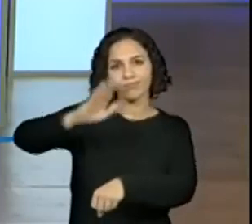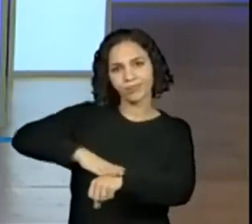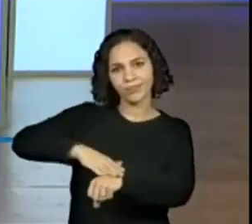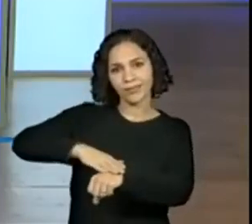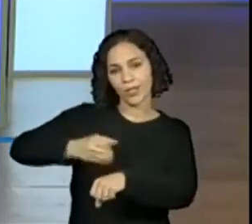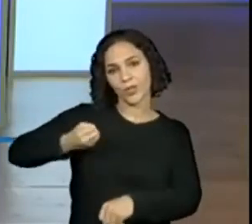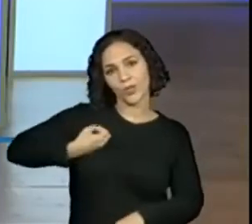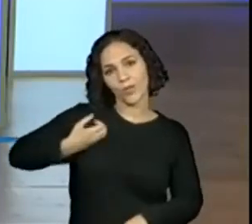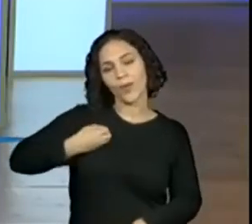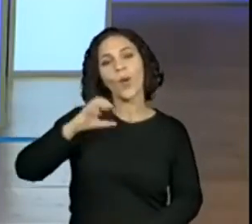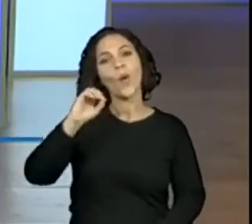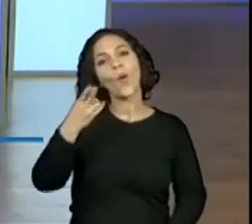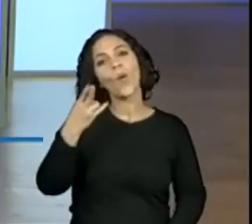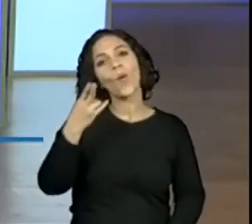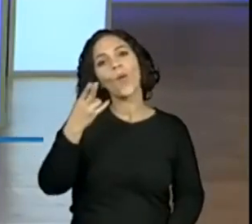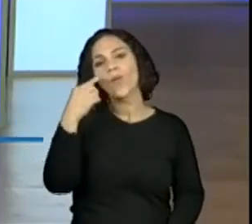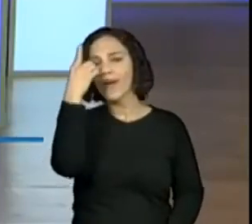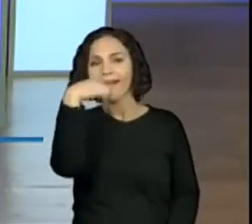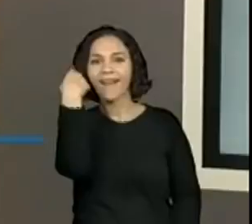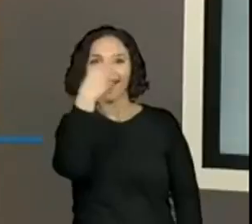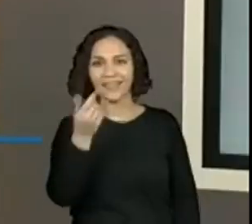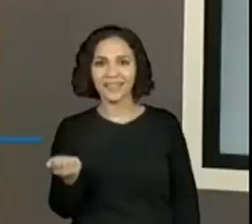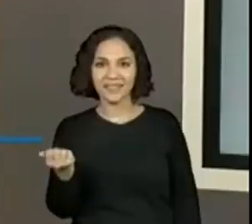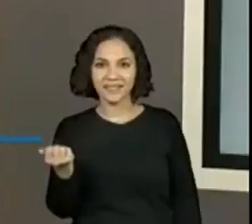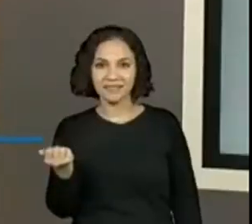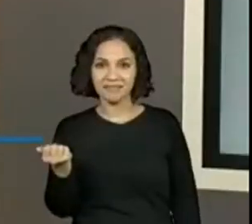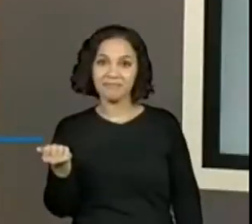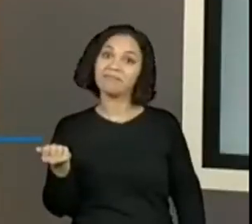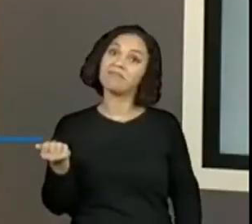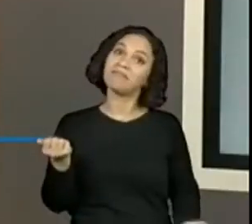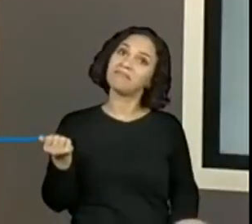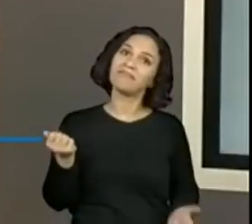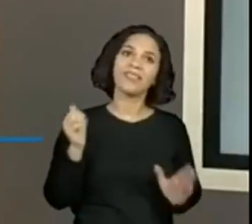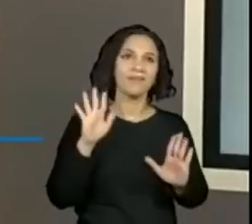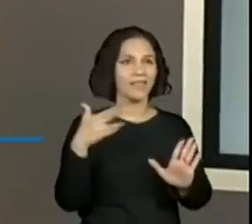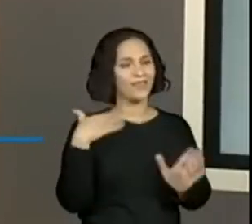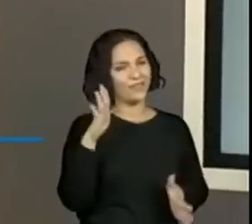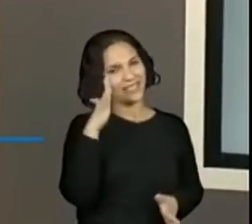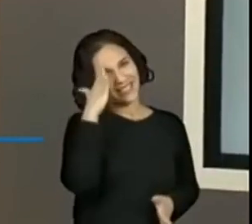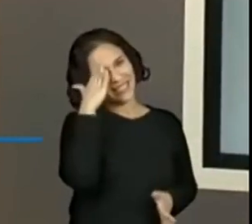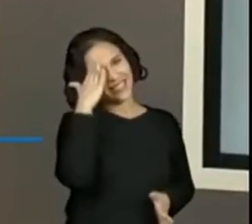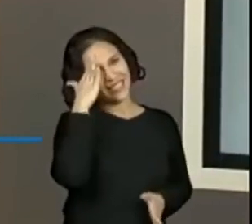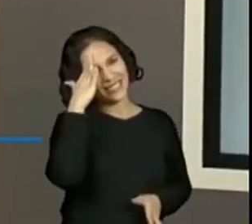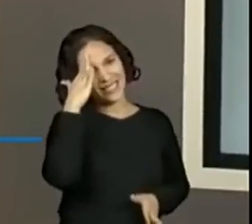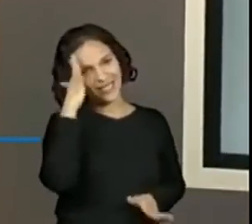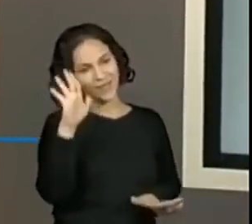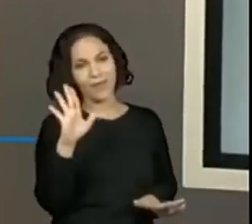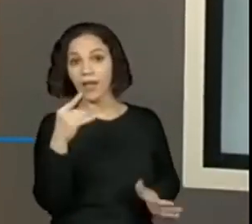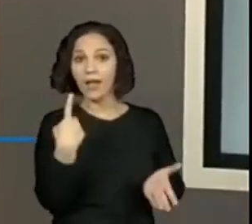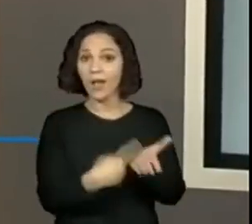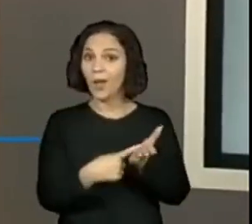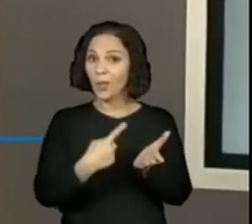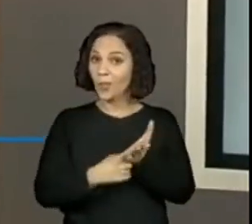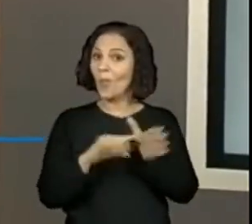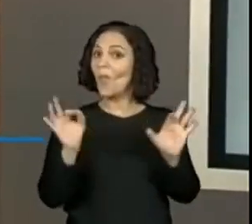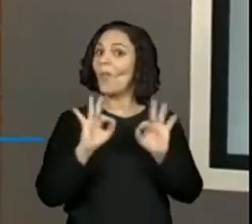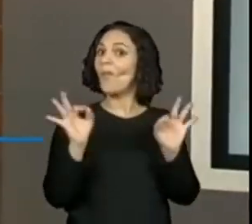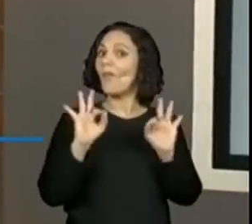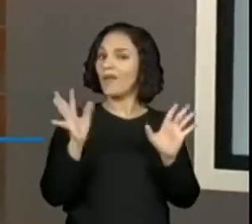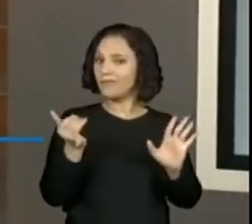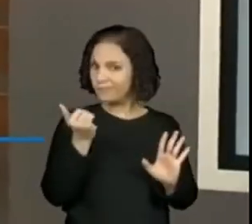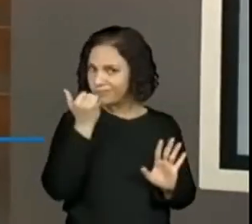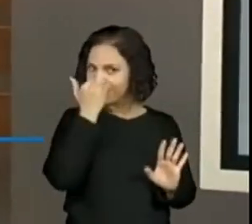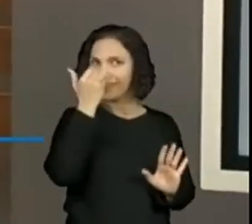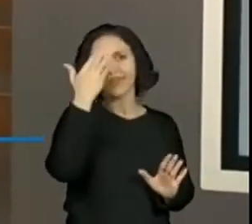até a coroa pode ser Tá bom mas e eu só sabendo disso não foi nada combinado foi tudo sem